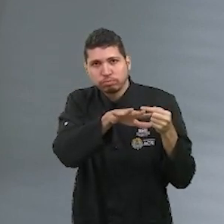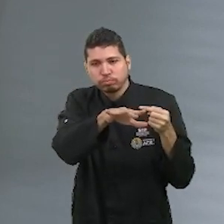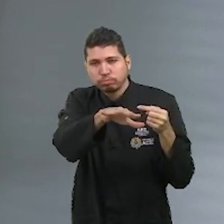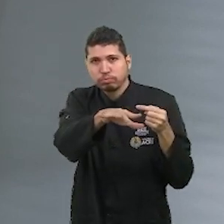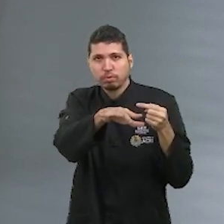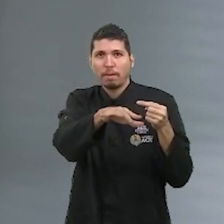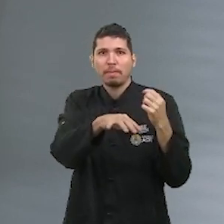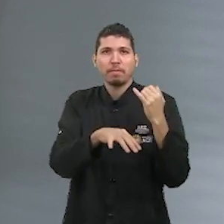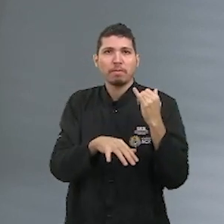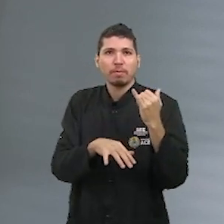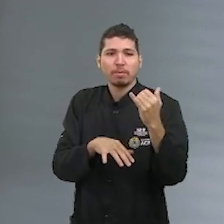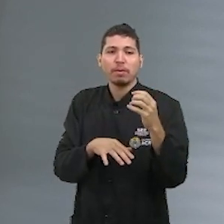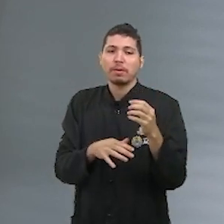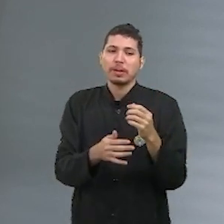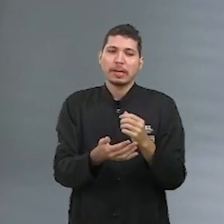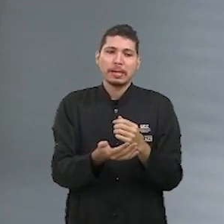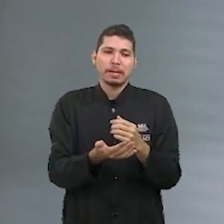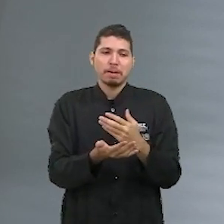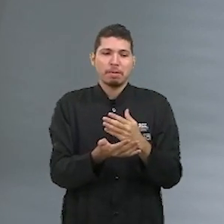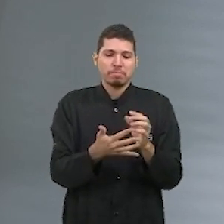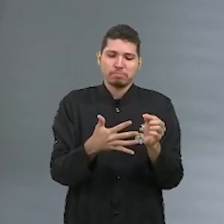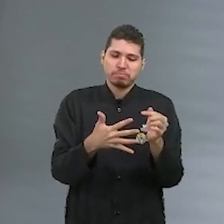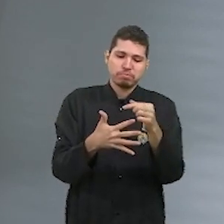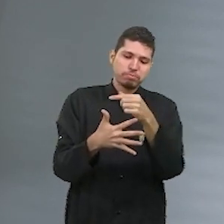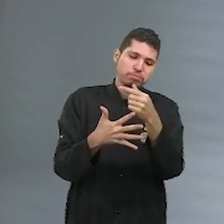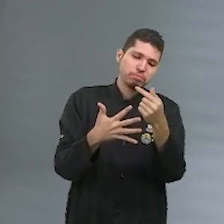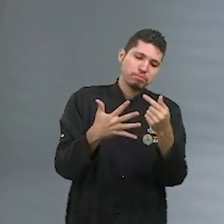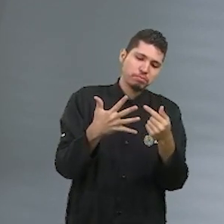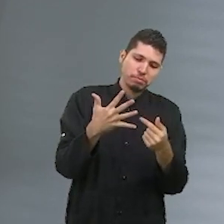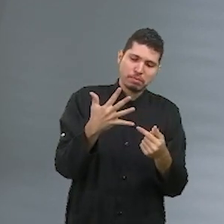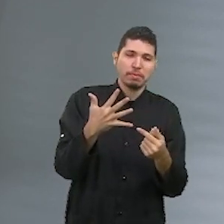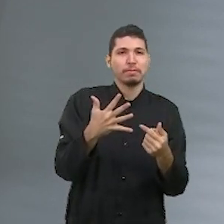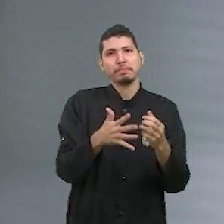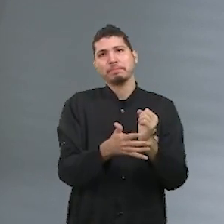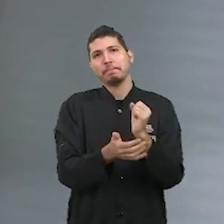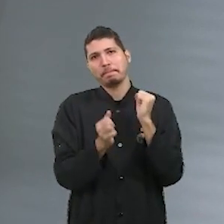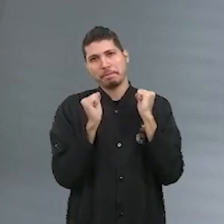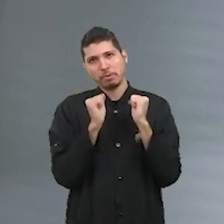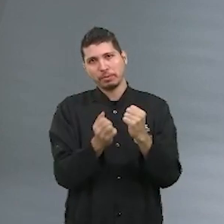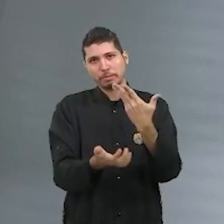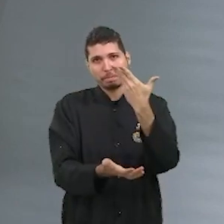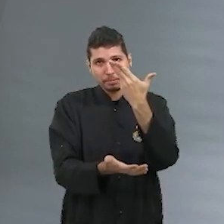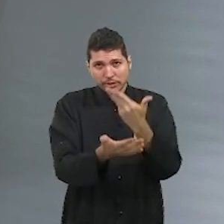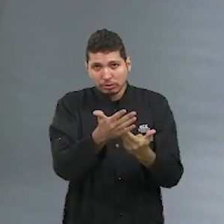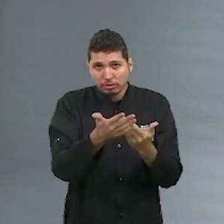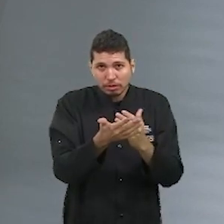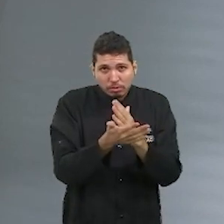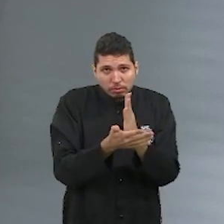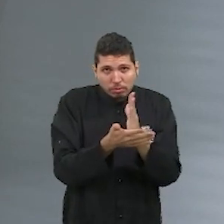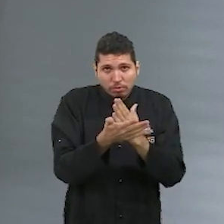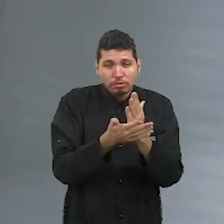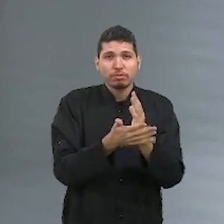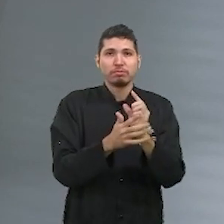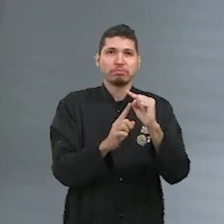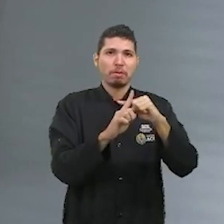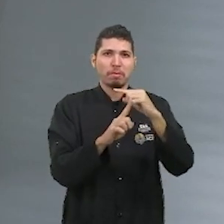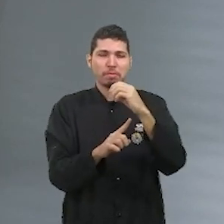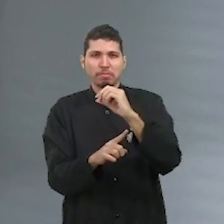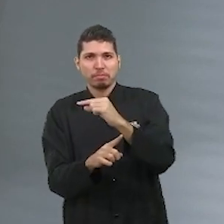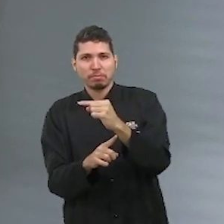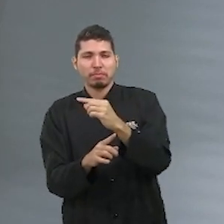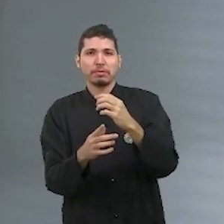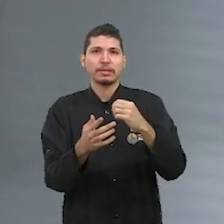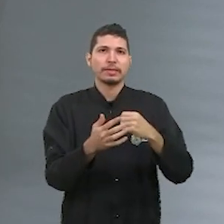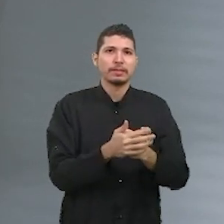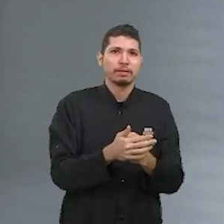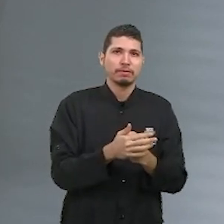Uma parte vai ser perdida por causa do resistor interno, né? E aí vai mandar para o circuito. Pode ter